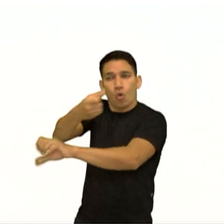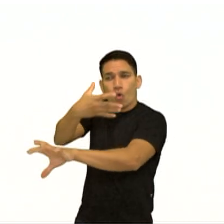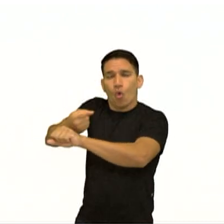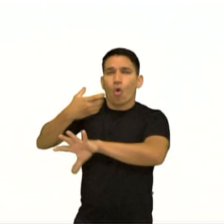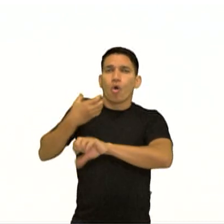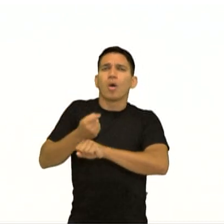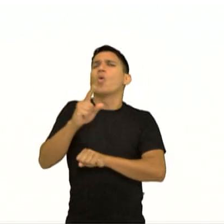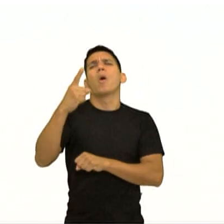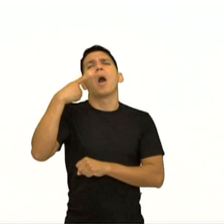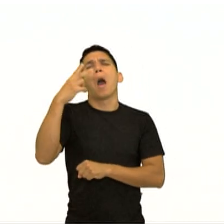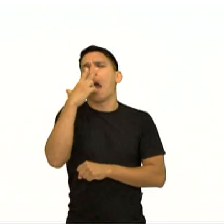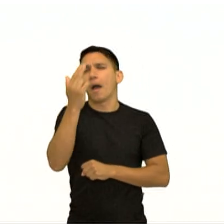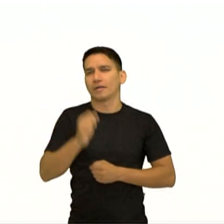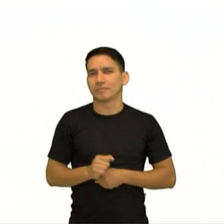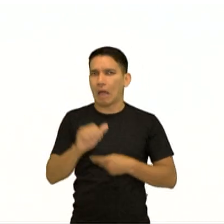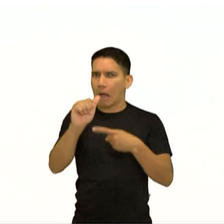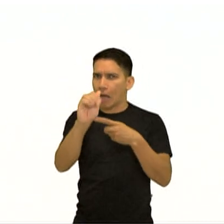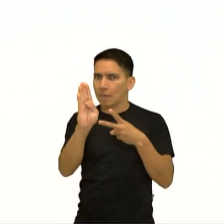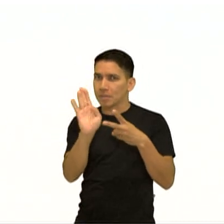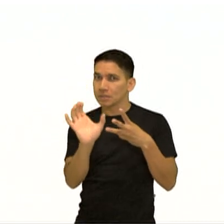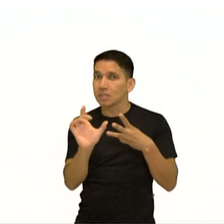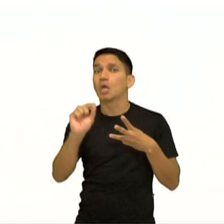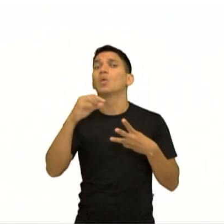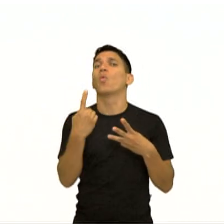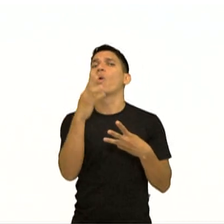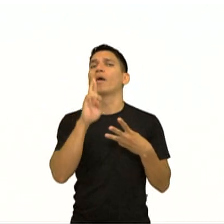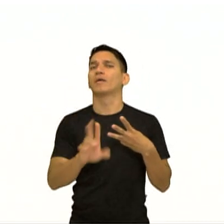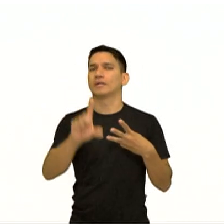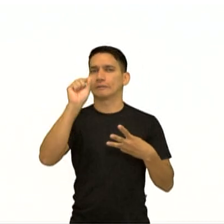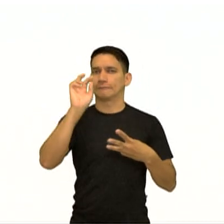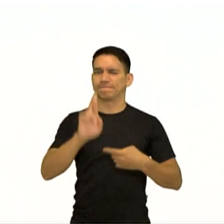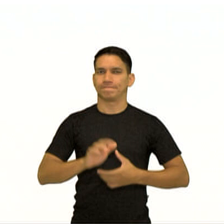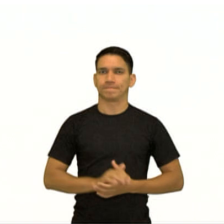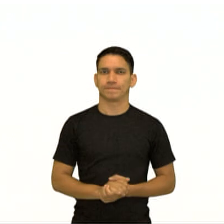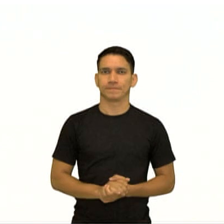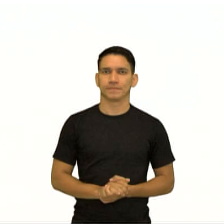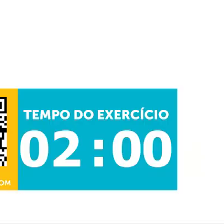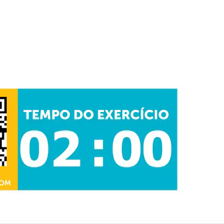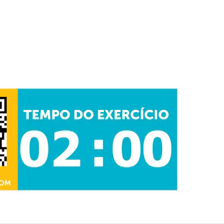que você acha? Letra A, letra B ou letra C? Vai lá!